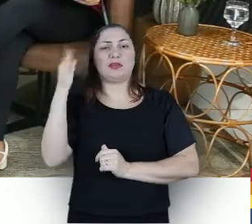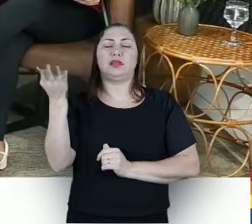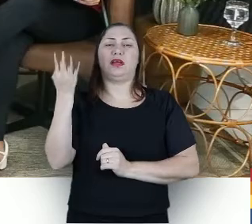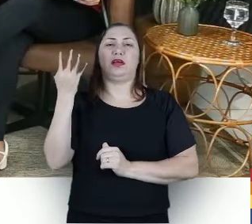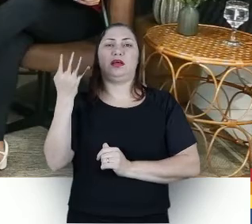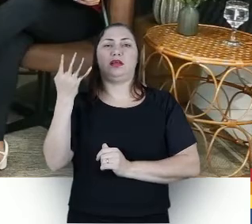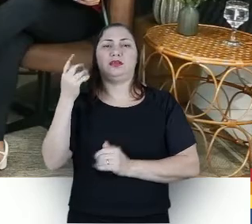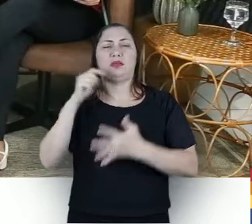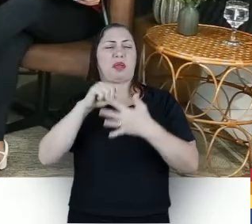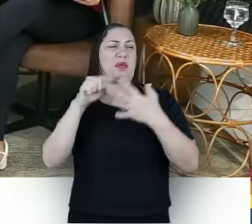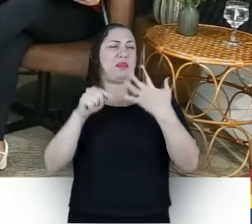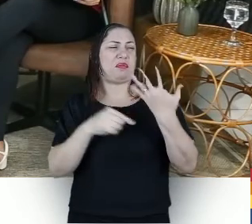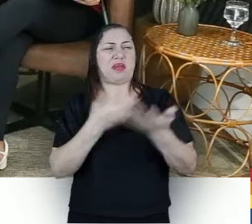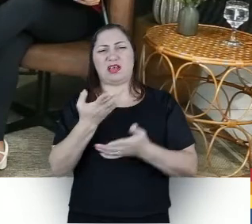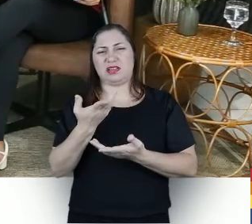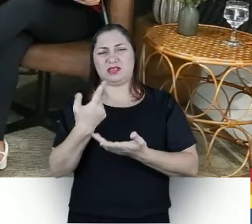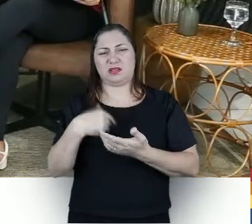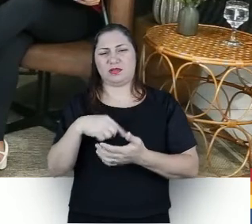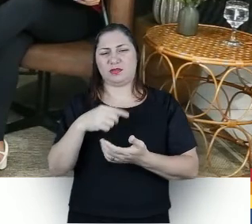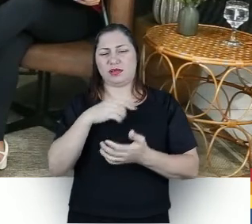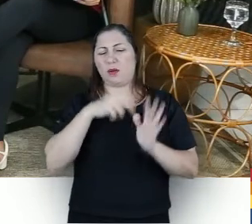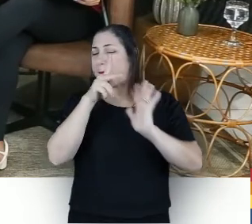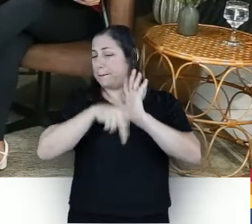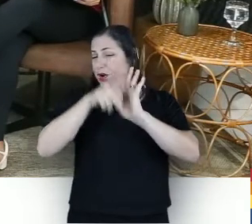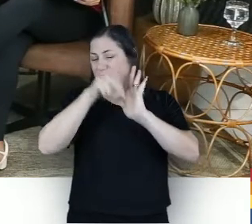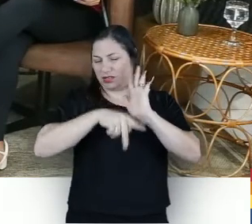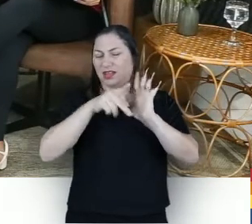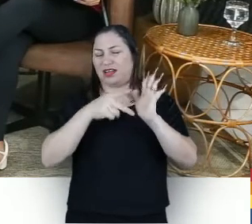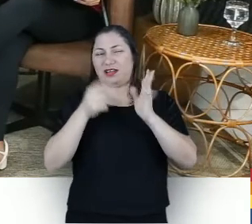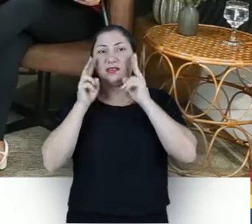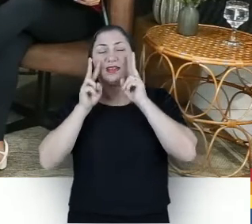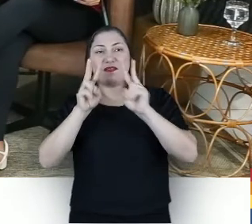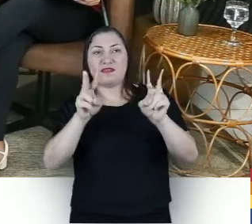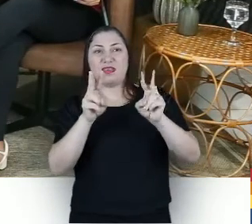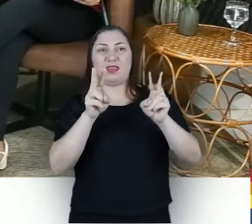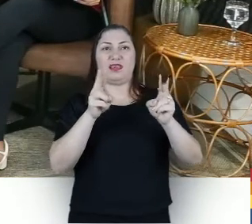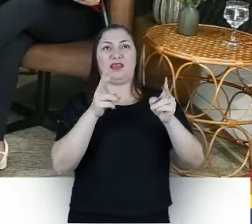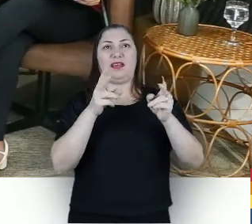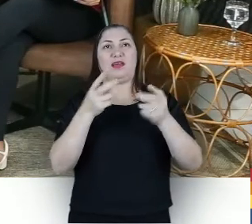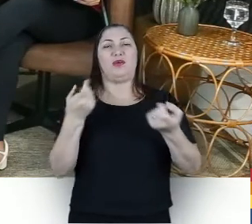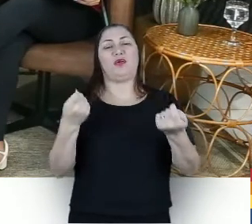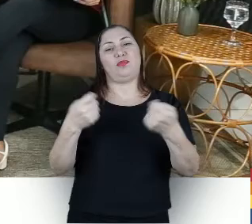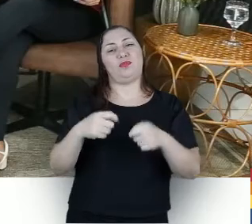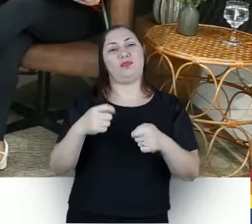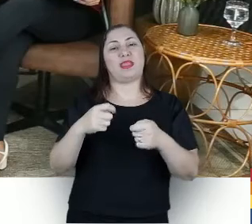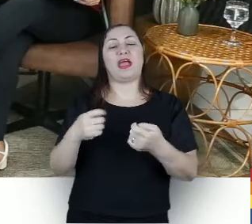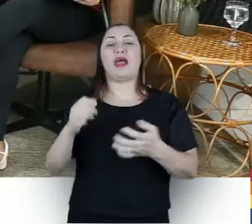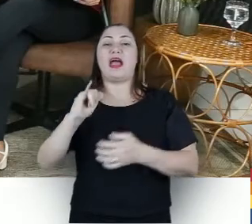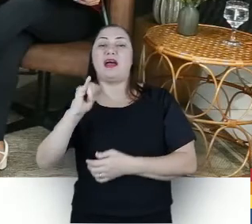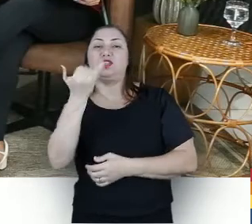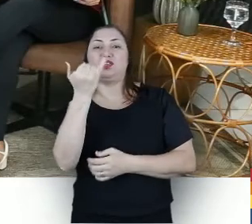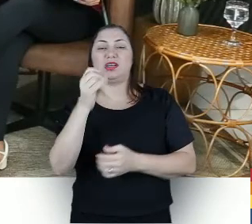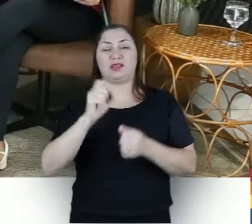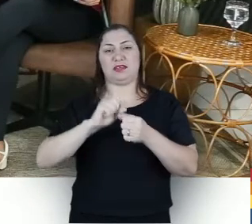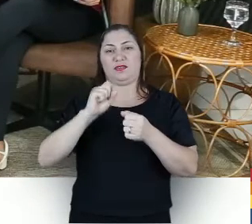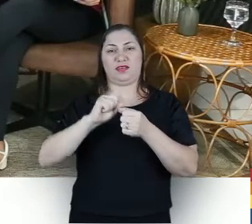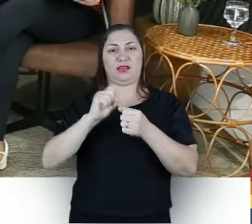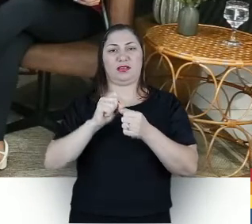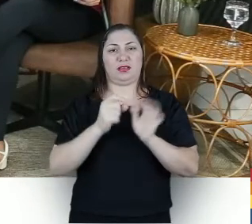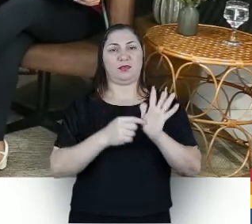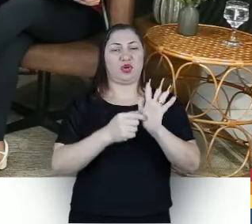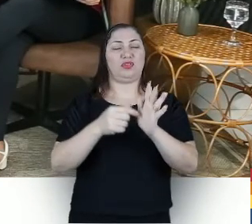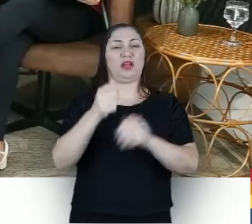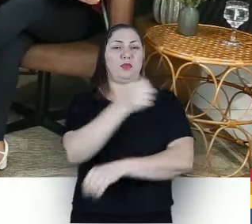ela acontece mesmo, né? Se você ali, professor de física, vamos dar um exemplo, de repente você tinha